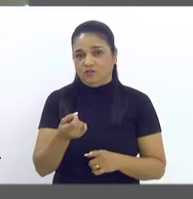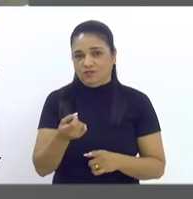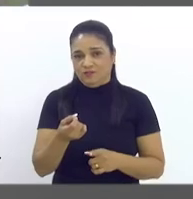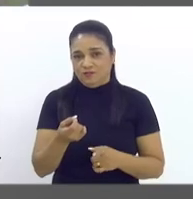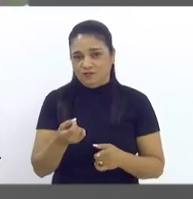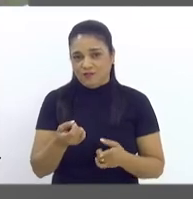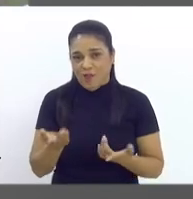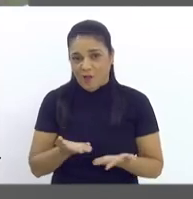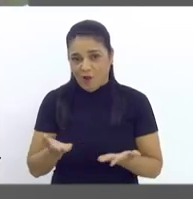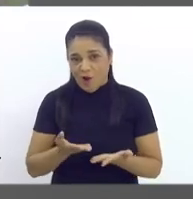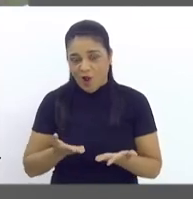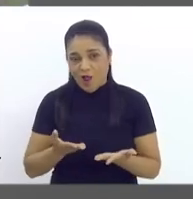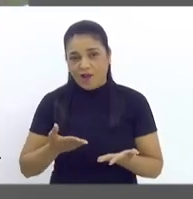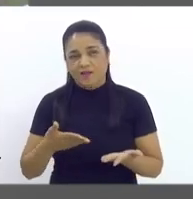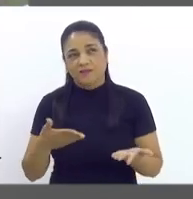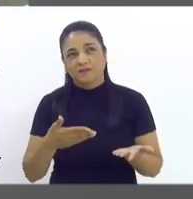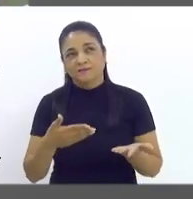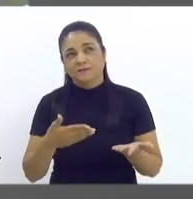até julho. Né?